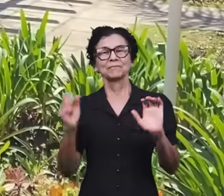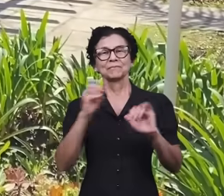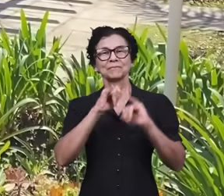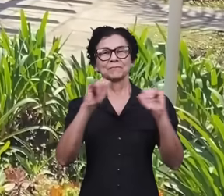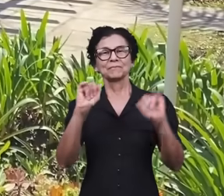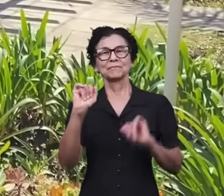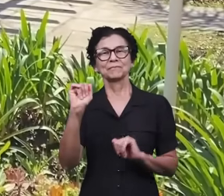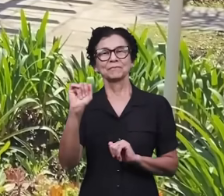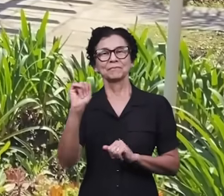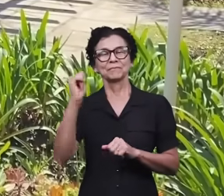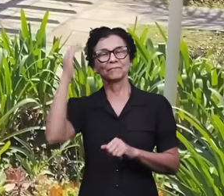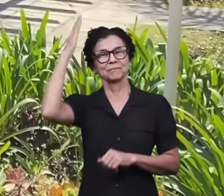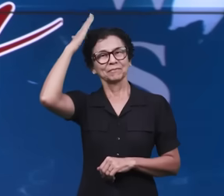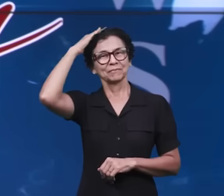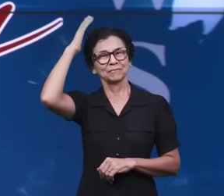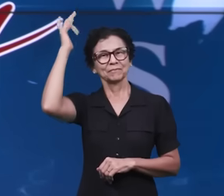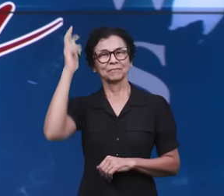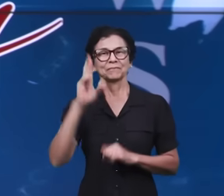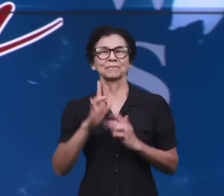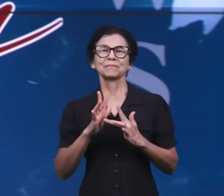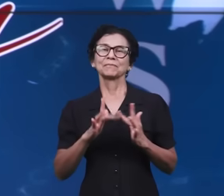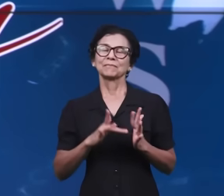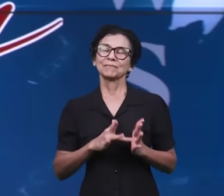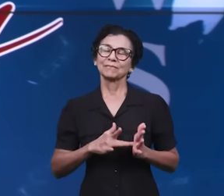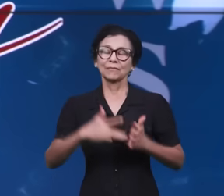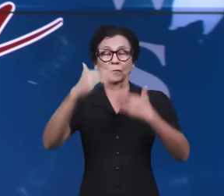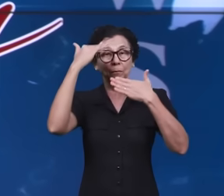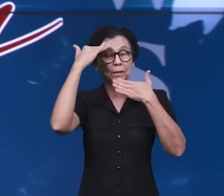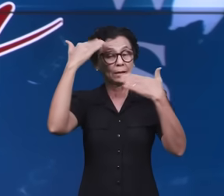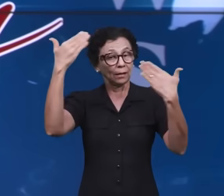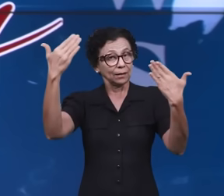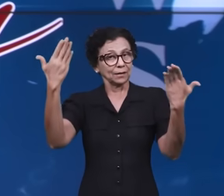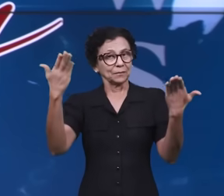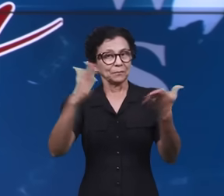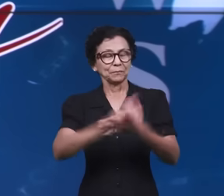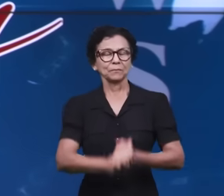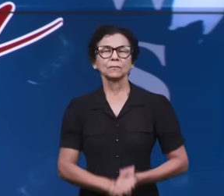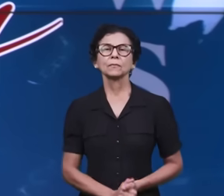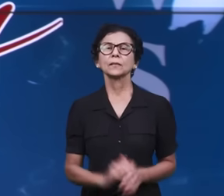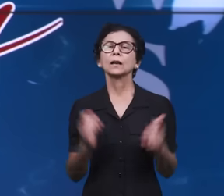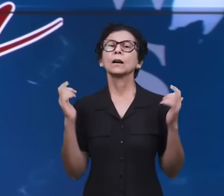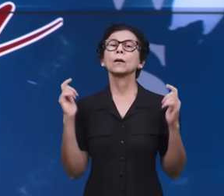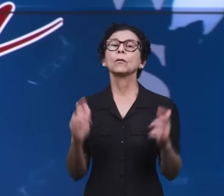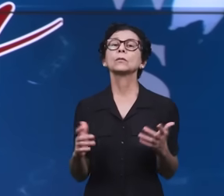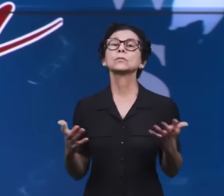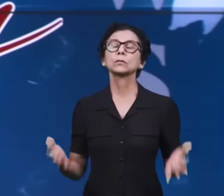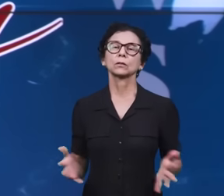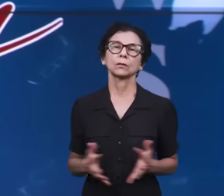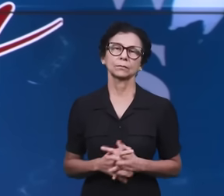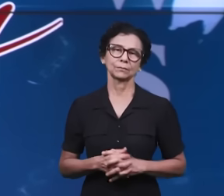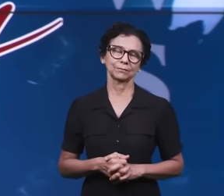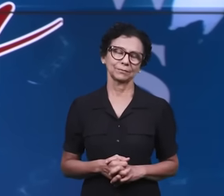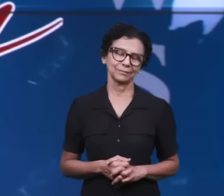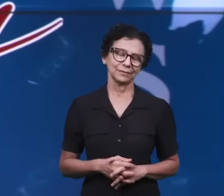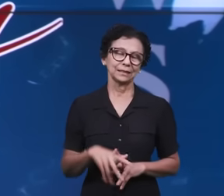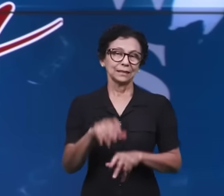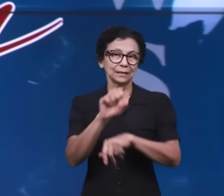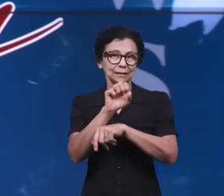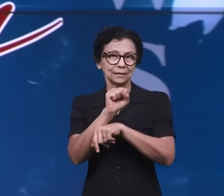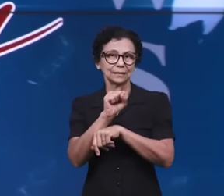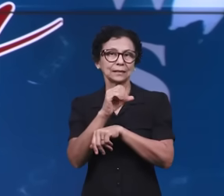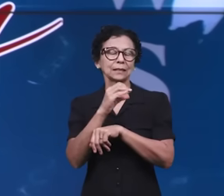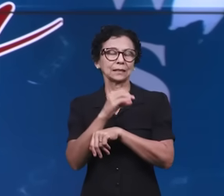todos. A paz do Senhor Jesus. Glória a Deus, obrigado pelas notícias. E agora, saindo do Paraná, vamos diretamente para Santa